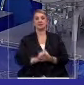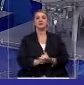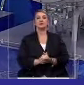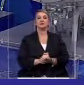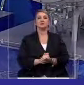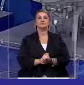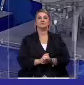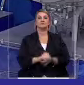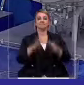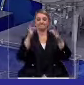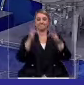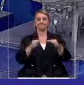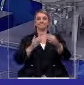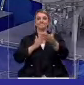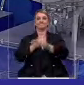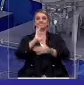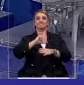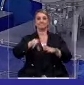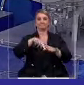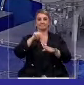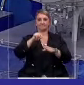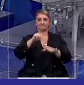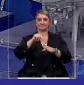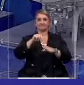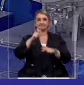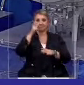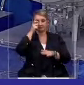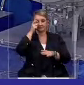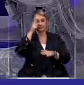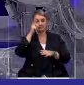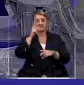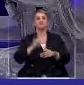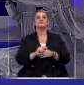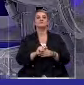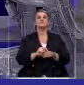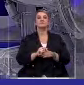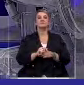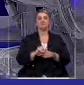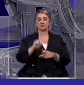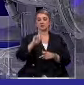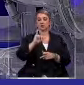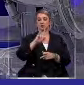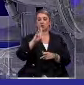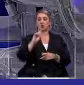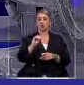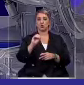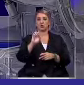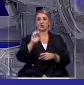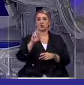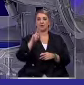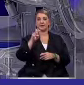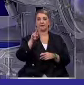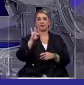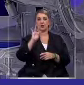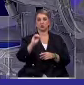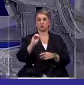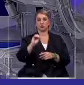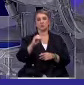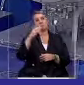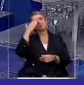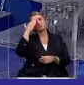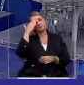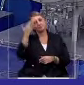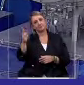80. Para conferir e validar este sorteio, estão aqui os nossos auditores populares, Diogo dos Santos e Elivelton Jesus.